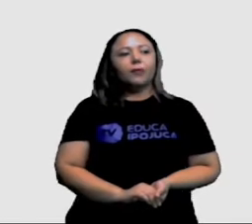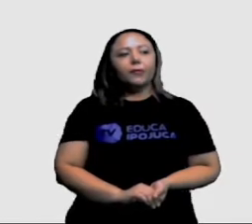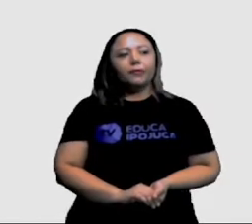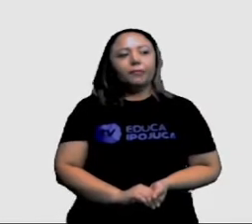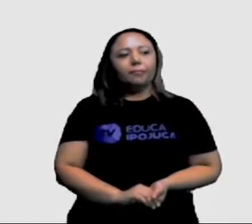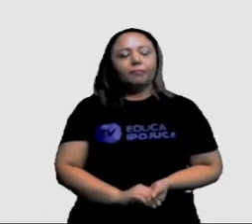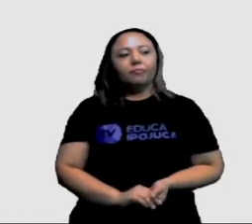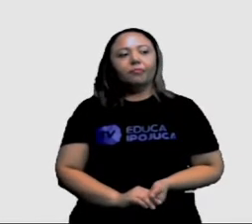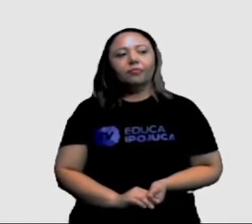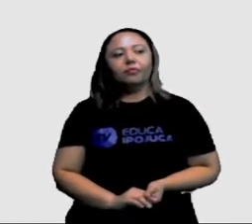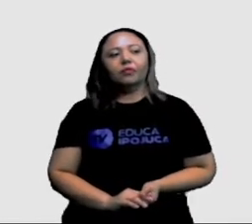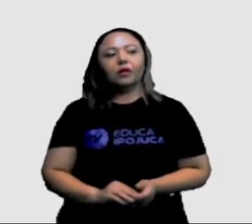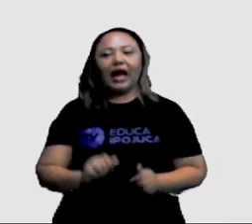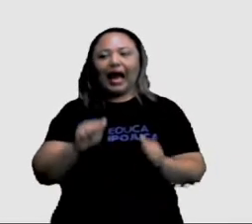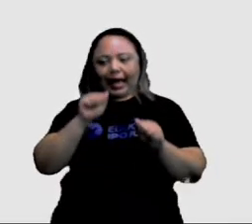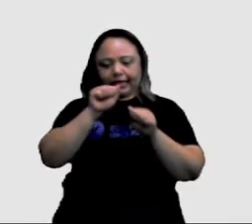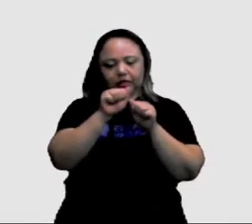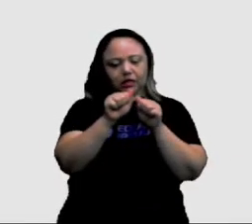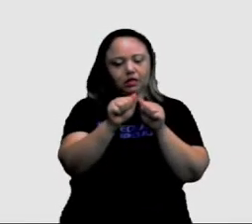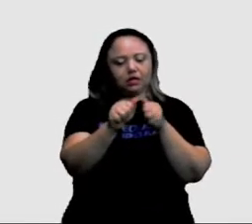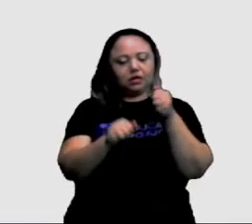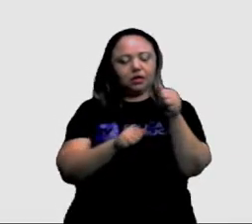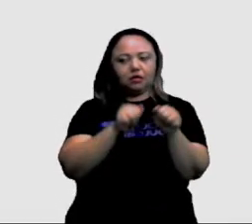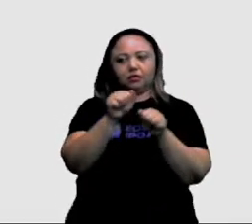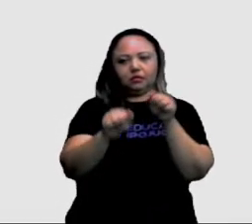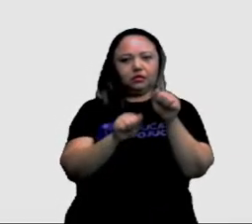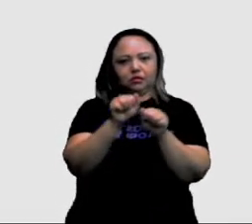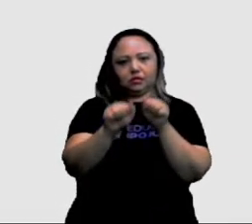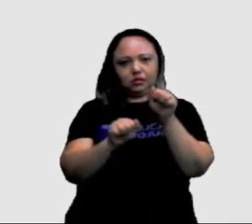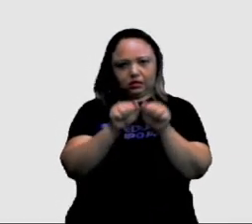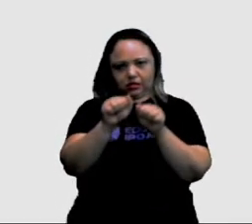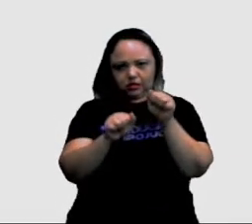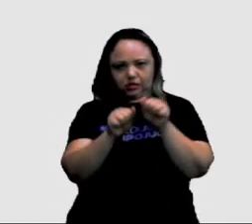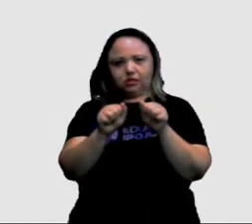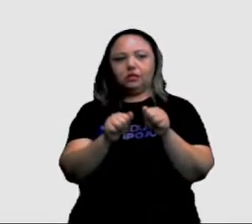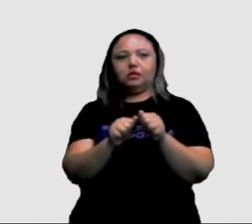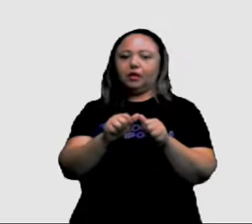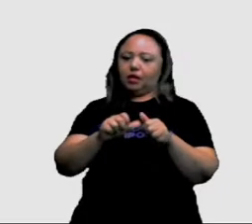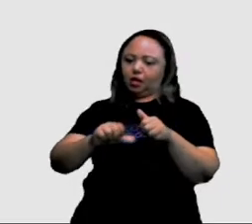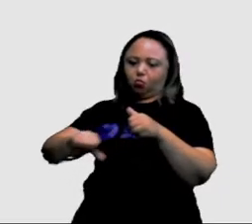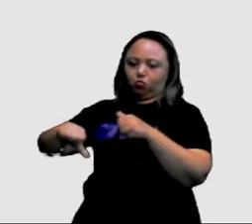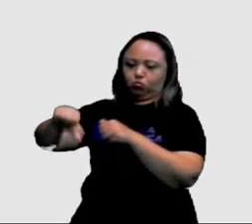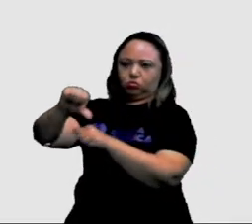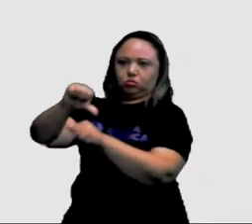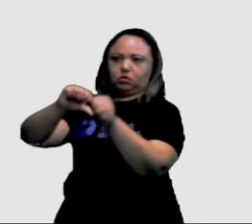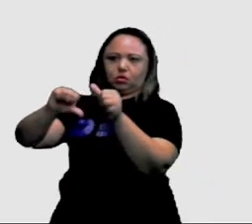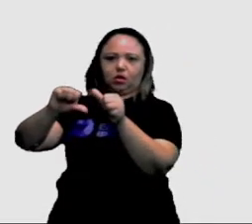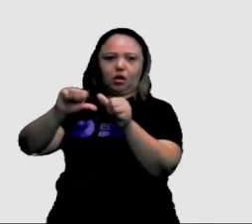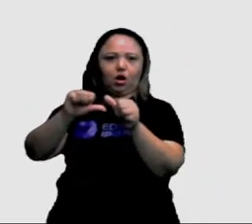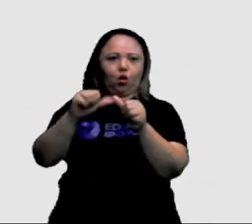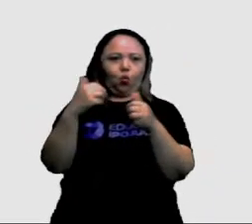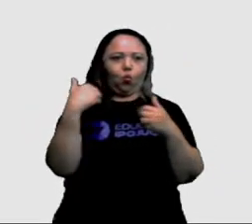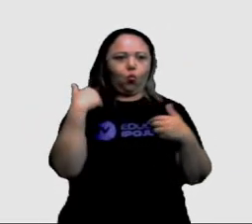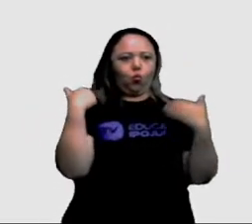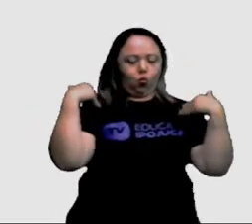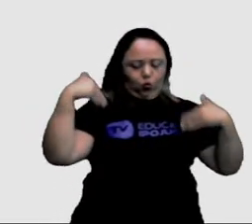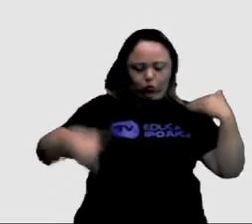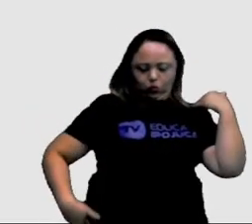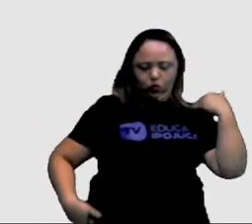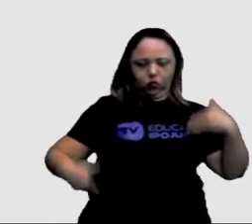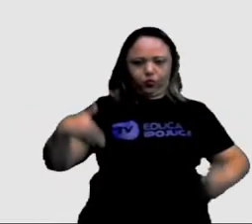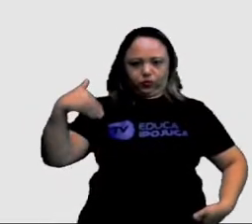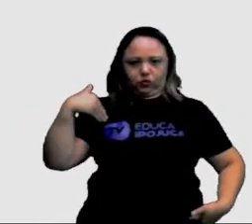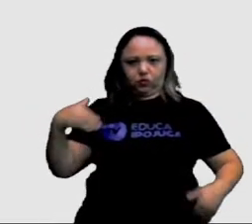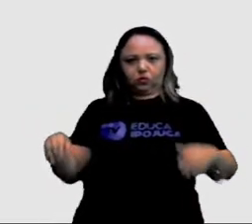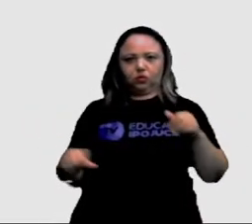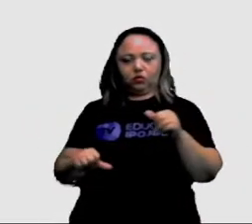E a agilidade. A agilidade é a habilidade de mudar a posição do corpo de maneira eficaz, de acordo com um